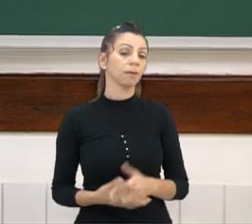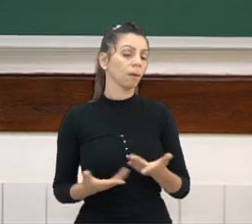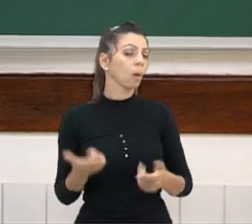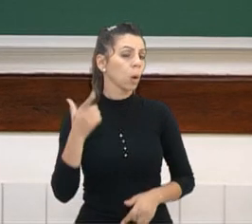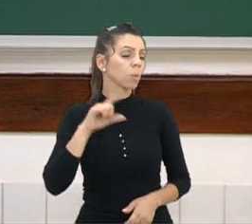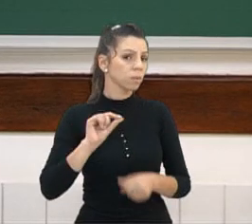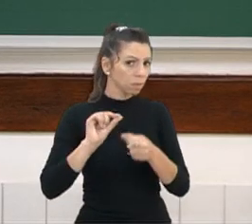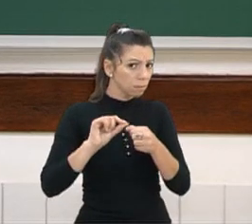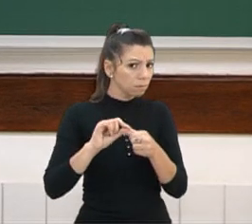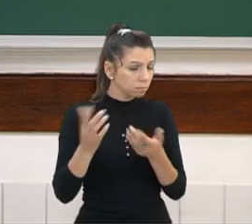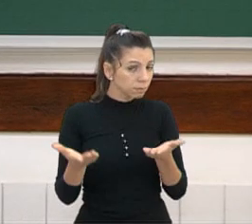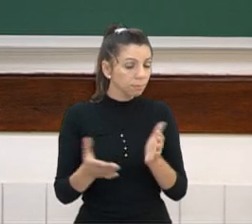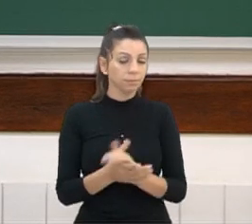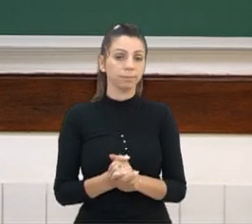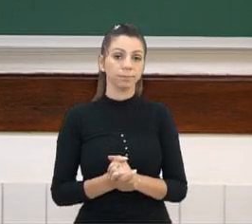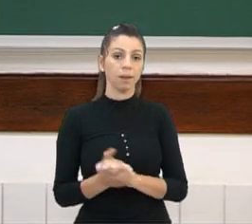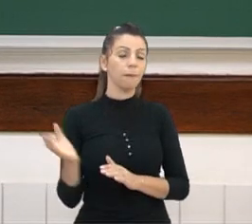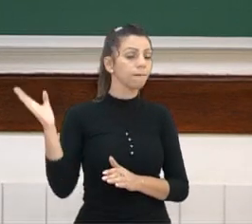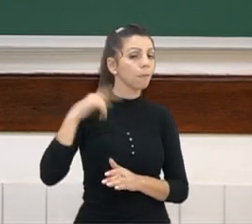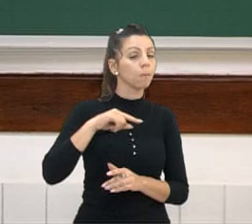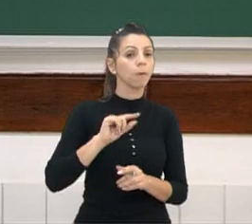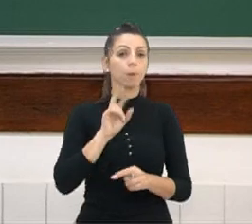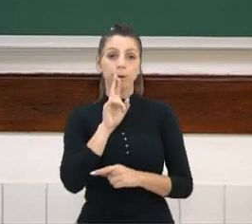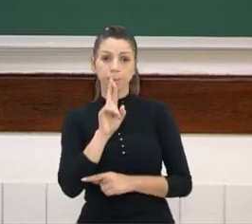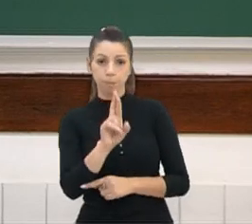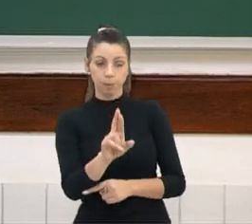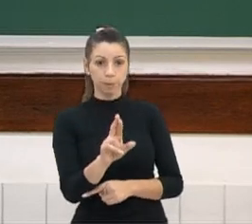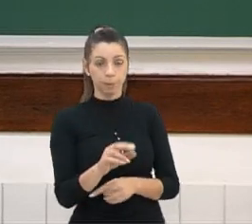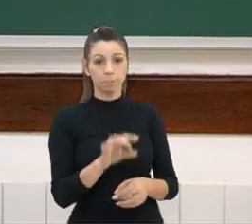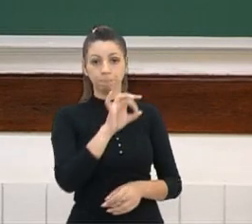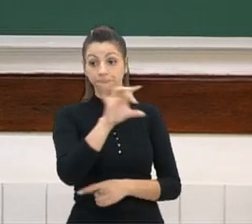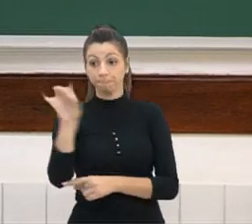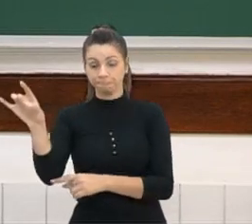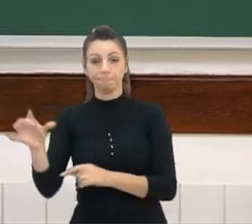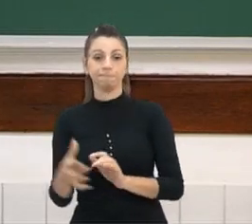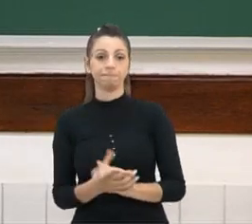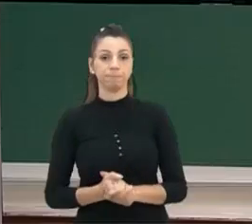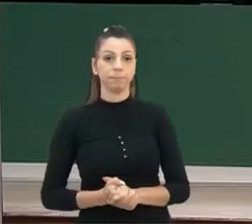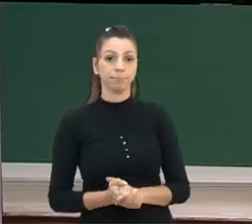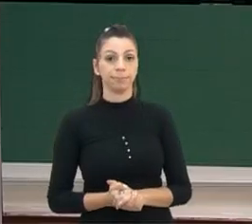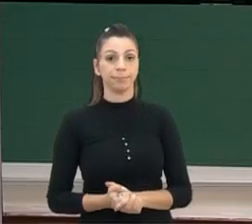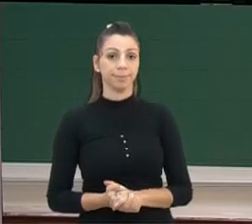Conseguiu fazer? Vamos lá, então. Vamos ver o que nós podemos fazer em cada item.